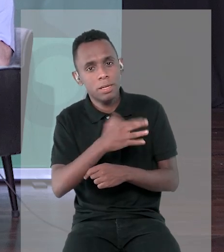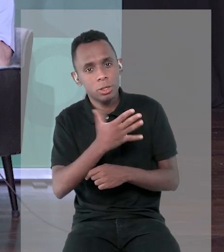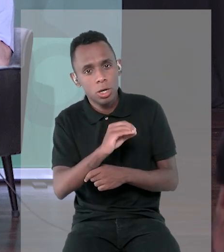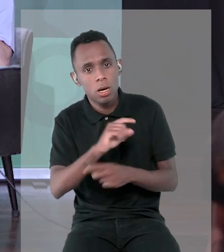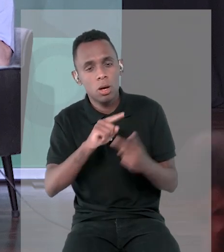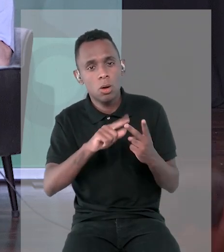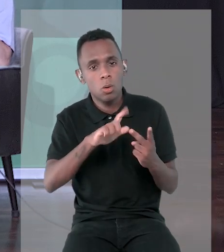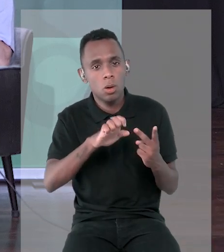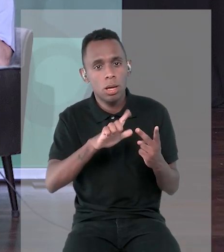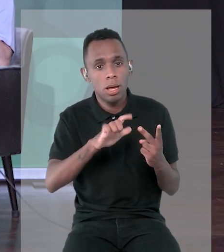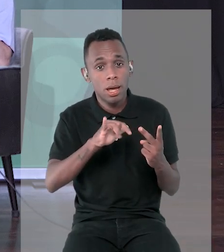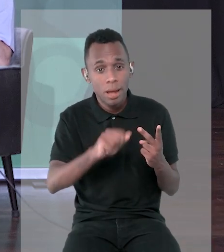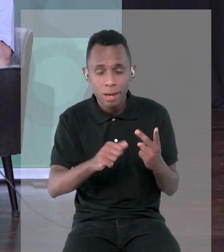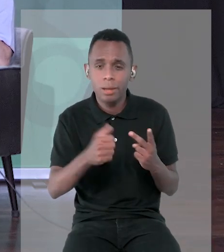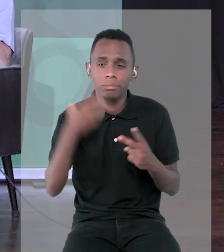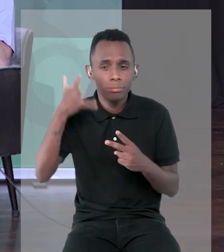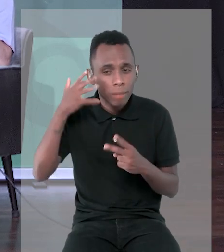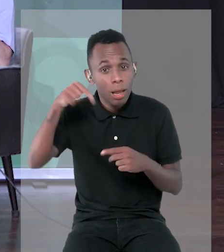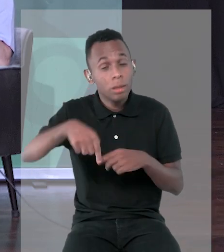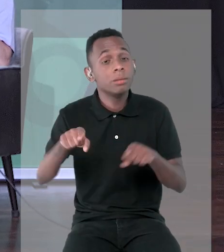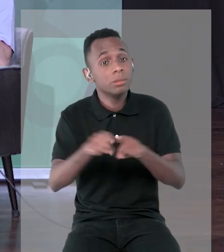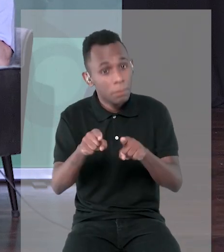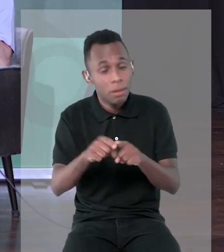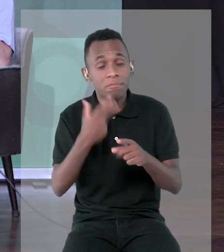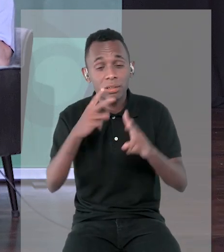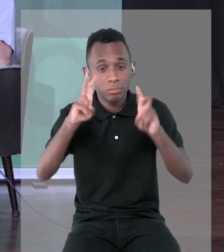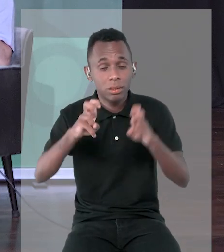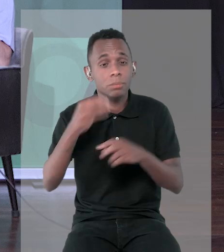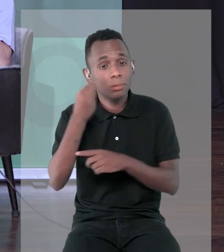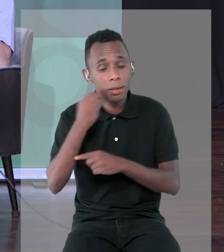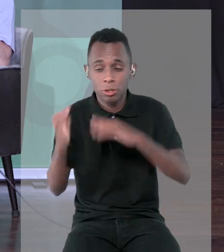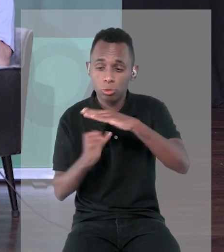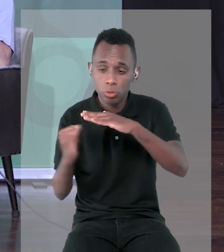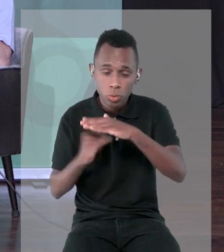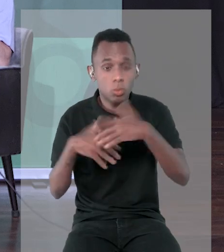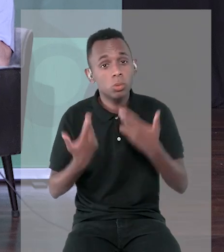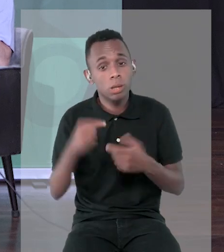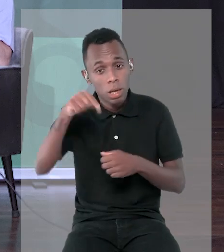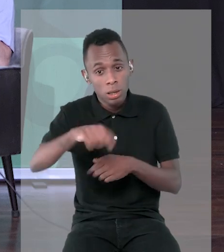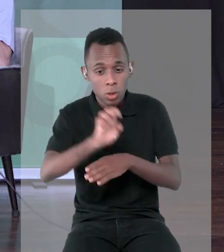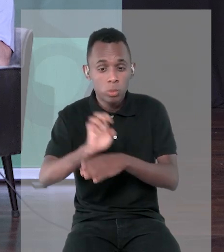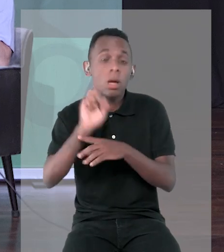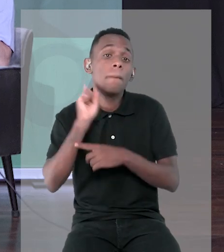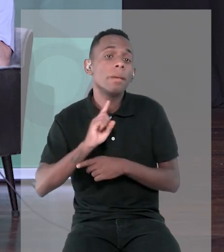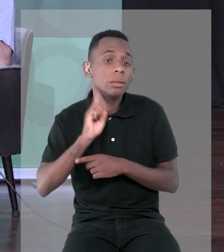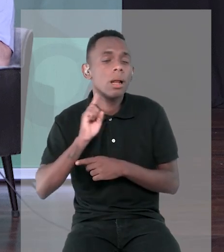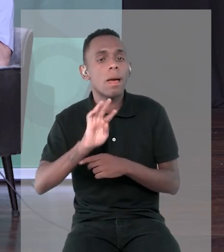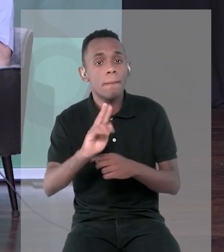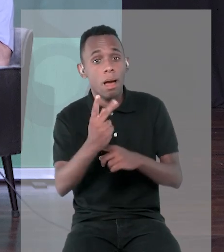estiveram aqui nesse mesmo lugar, falando sobre o Instituto Terra, falando sobre eles. E nesse lugar, né, em Minas, em Belo